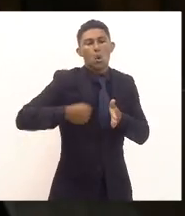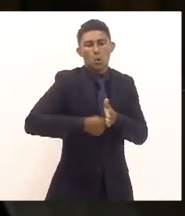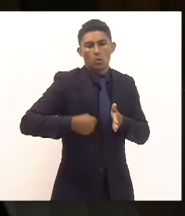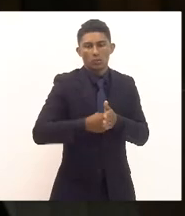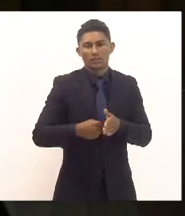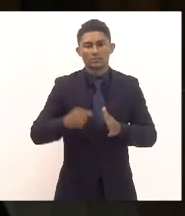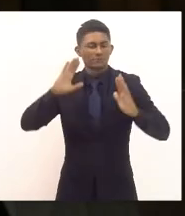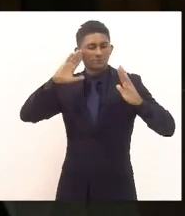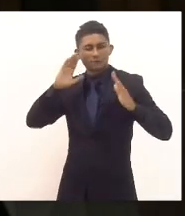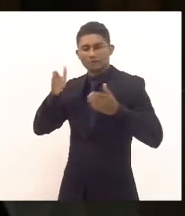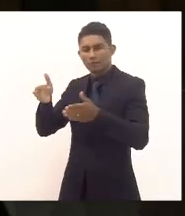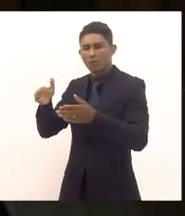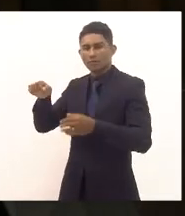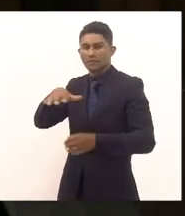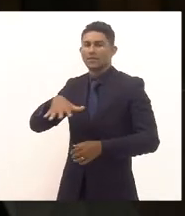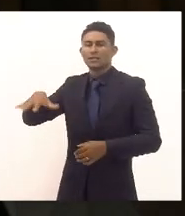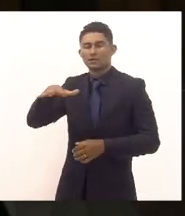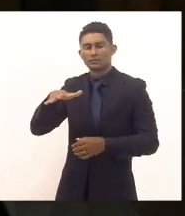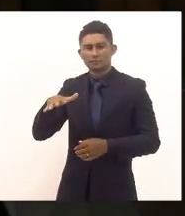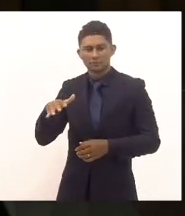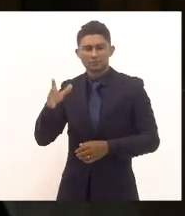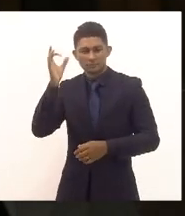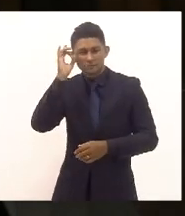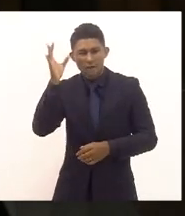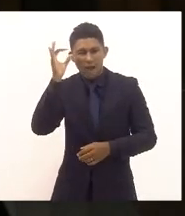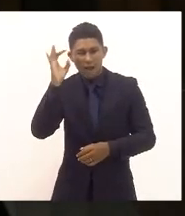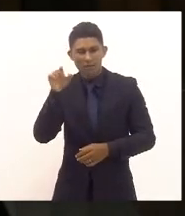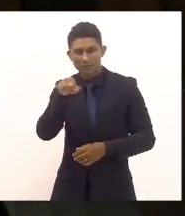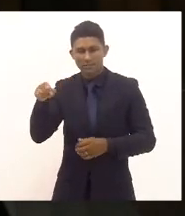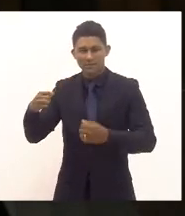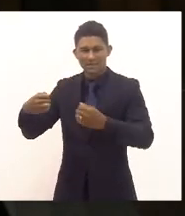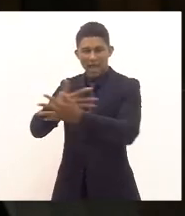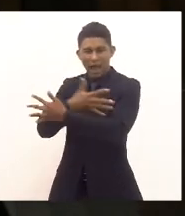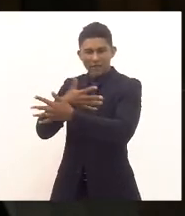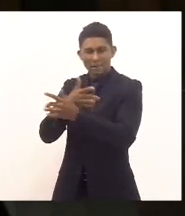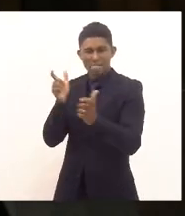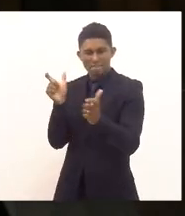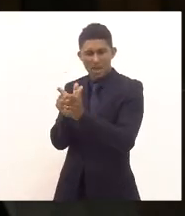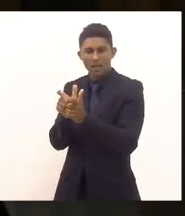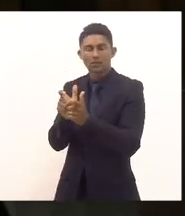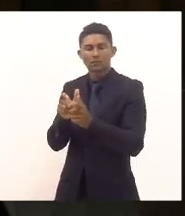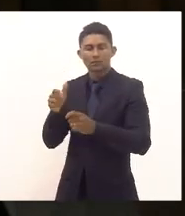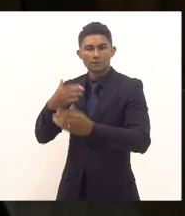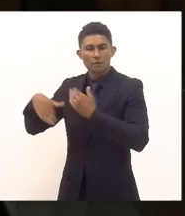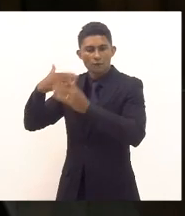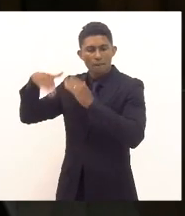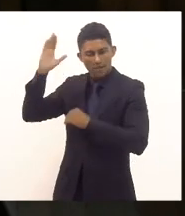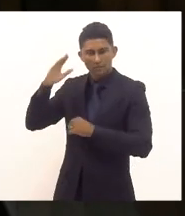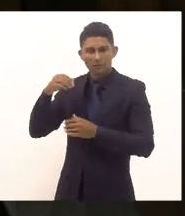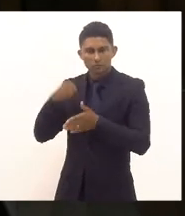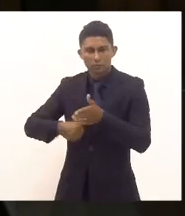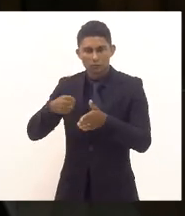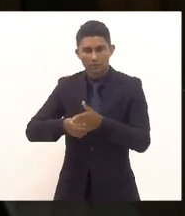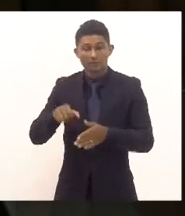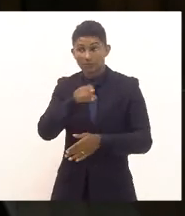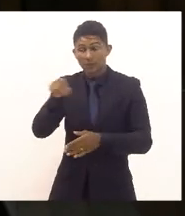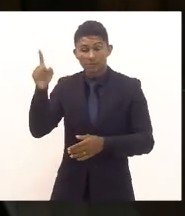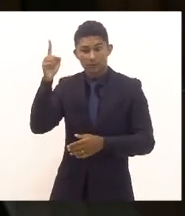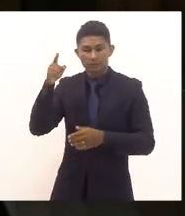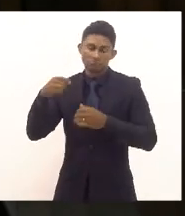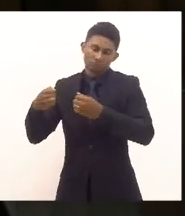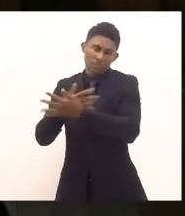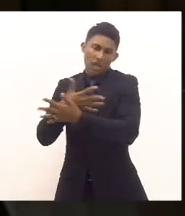não é fácil lutar pelo desenvolvimento de cidades pequenas cidade muitas vezes que tem 10 15